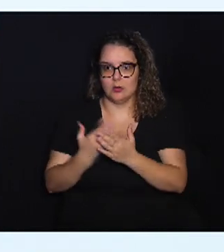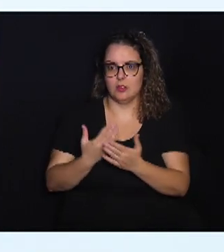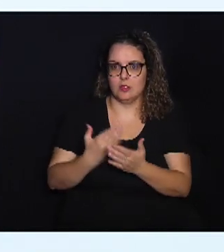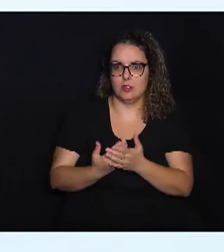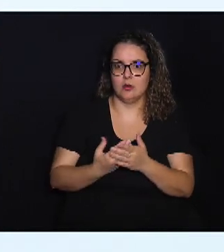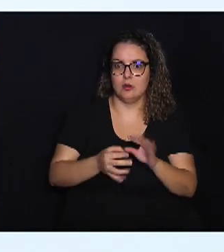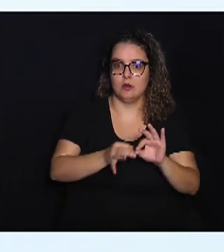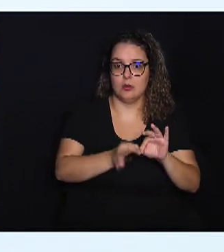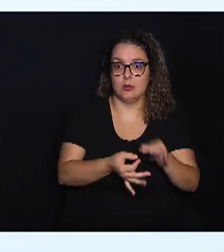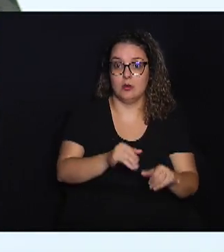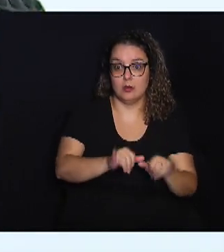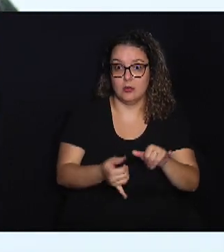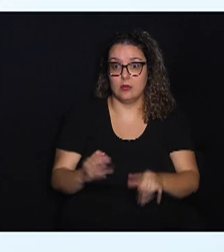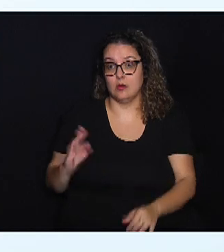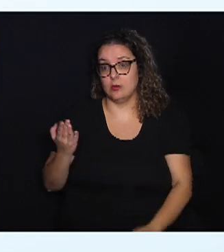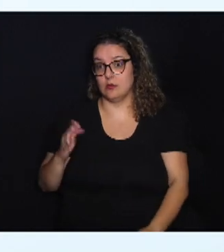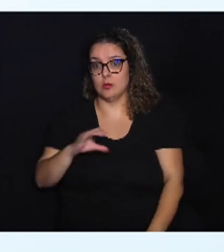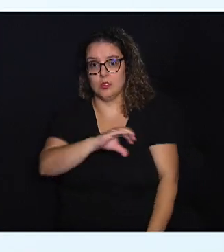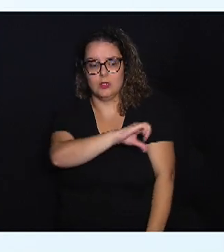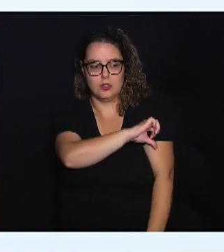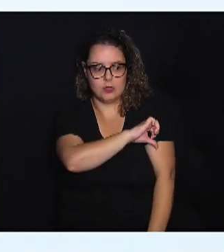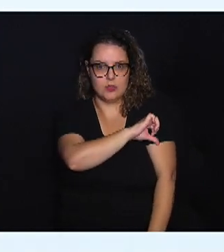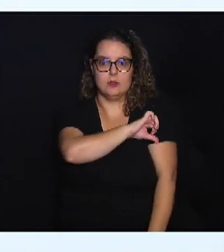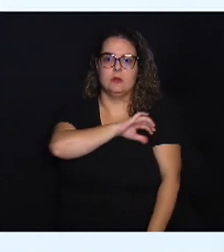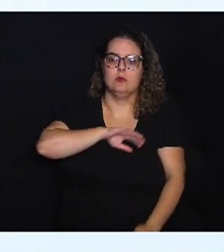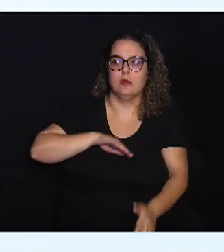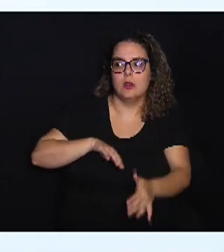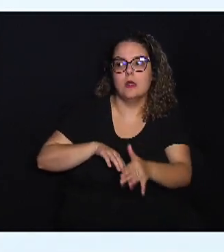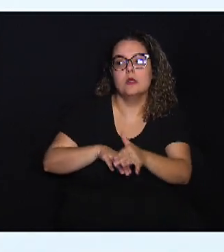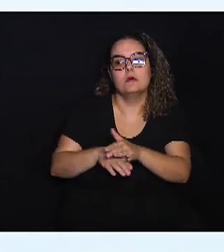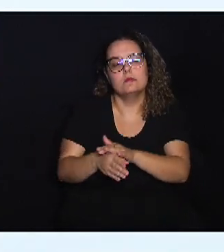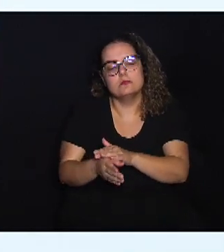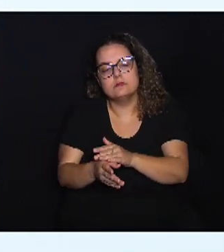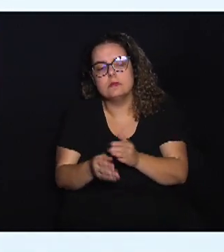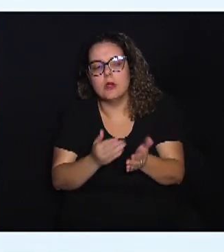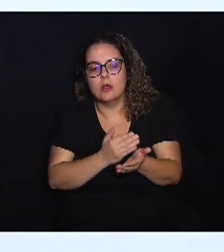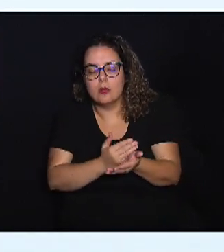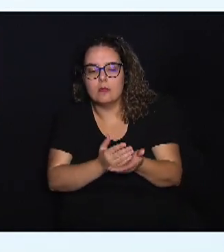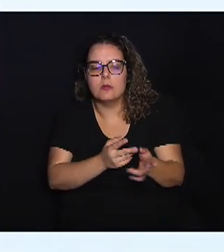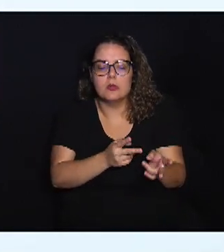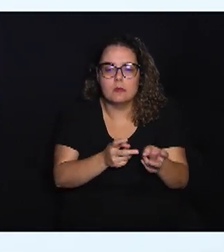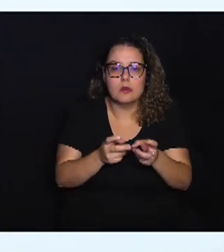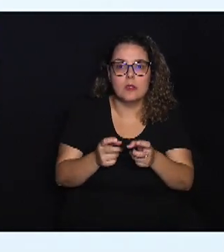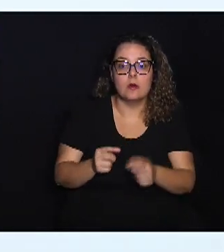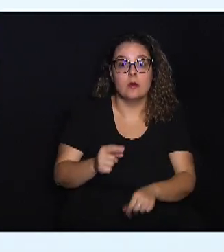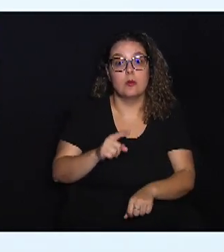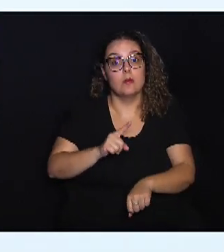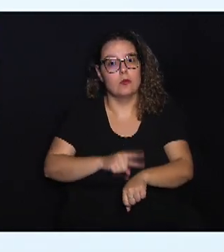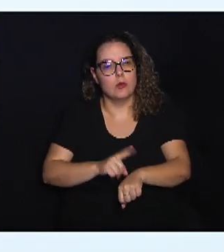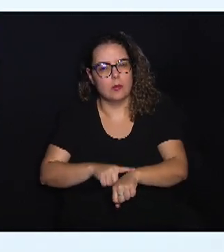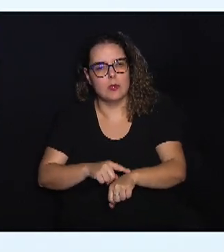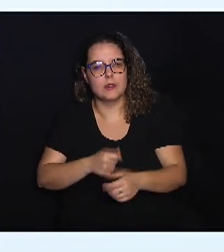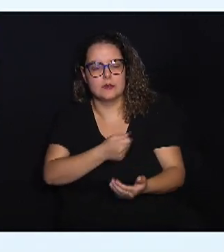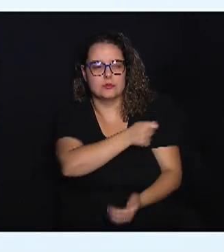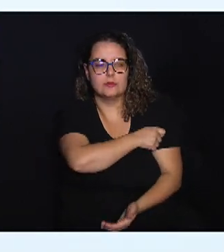física, a química e a biologia no 9º ano, para já ir pincelando, com uma carga menor. Mas para muitos alunos entrar no ensino médio é